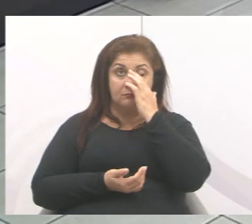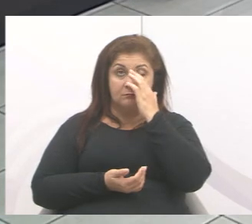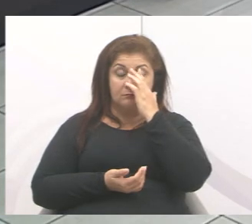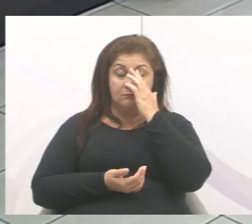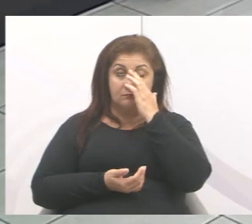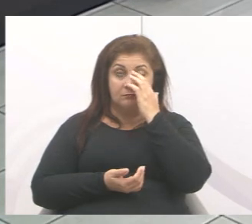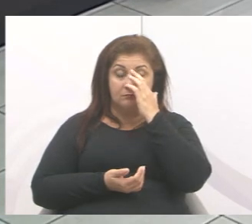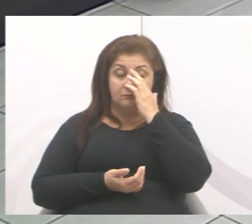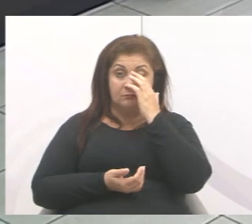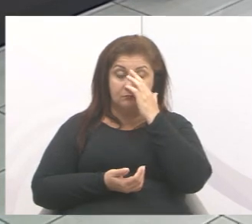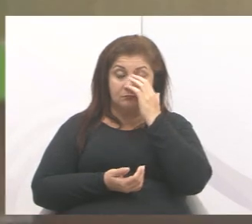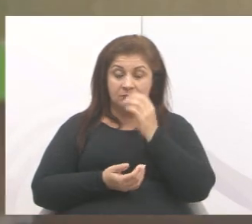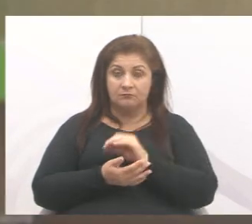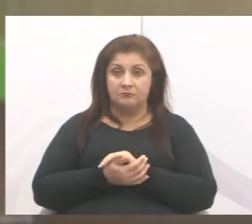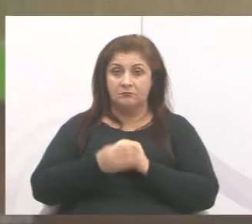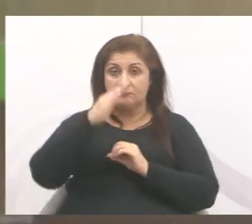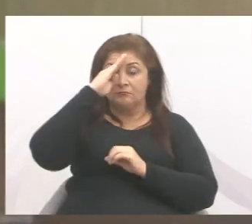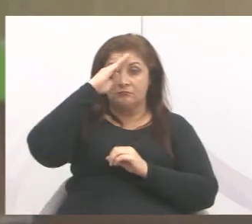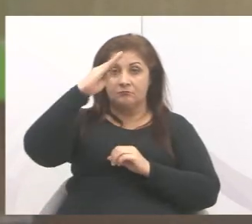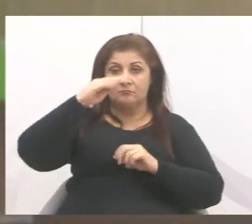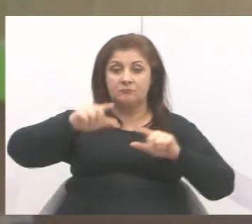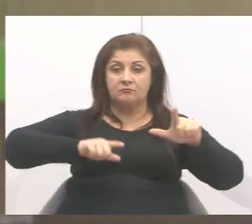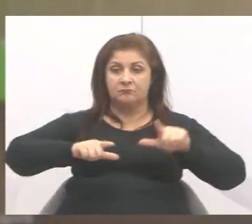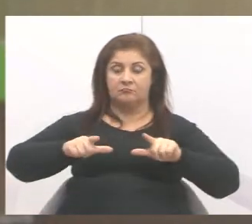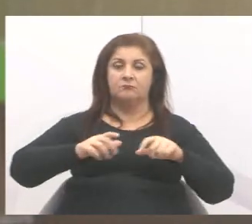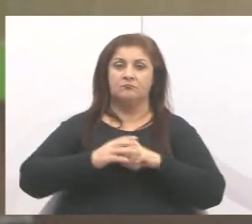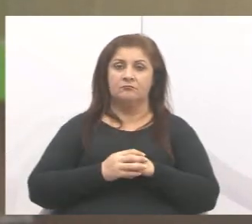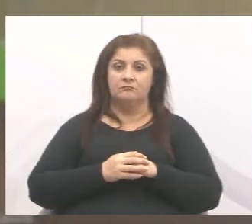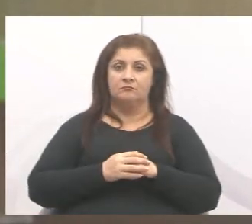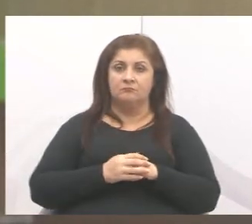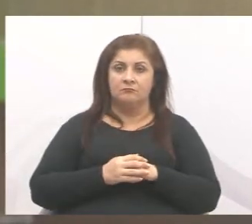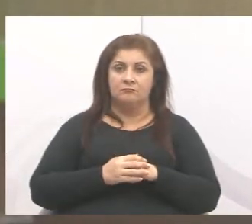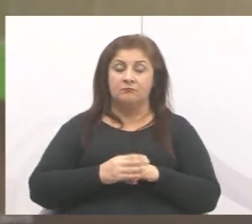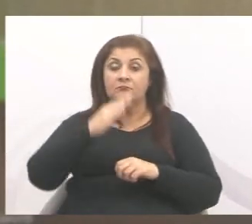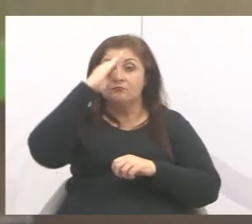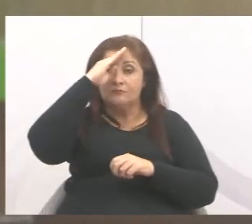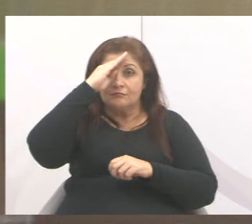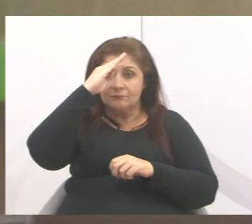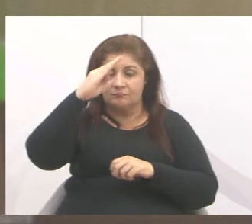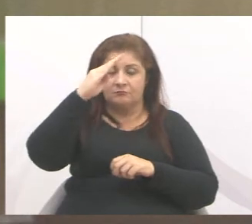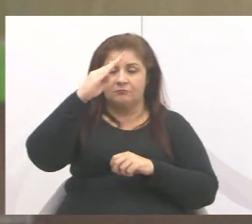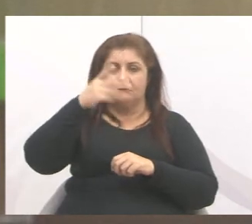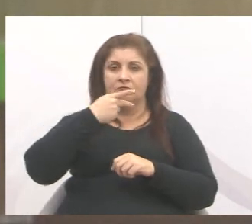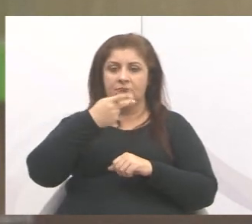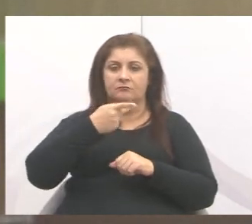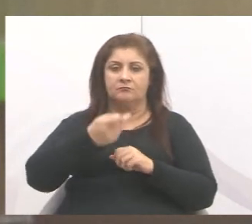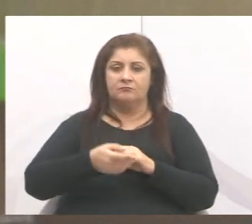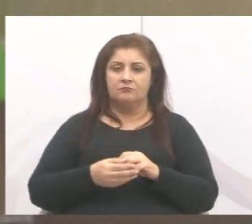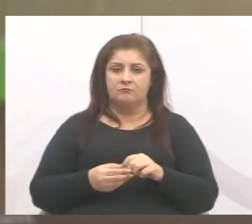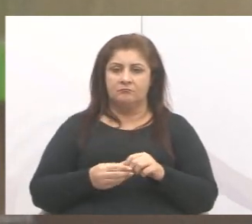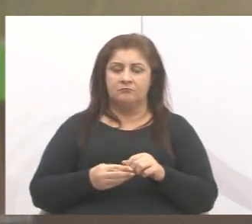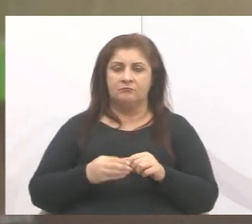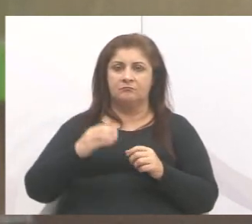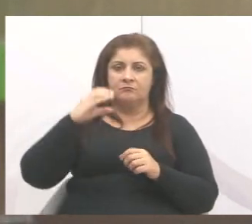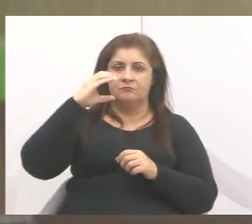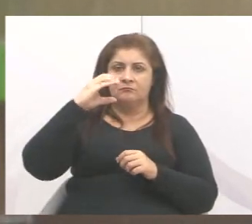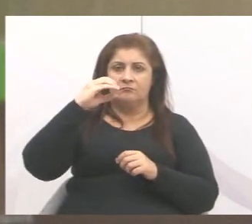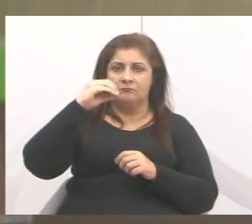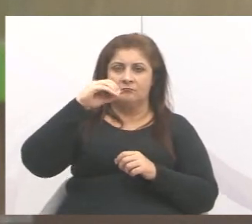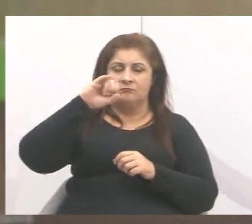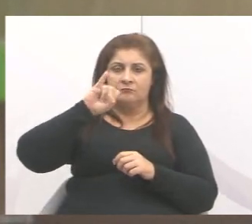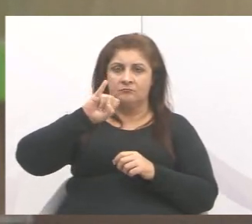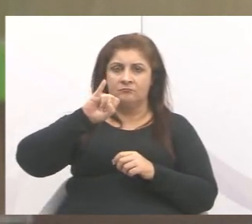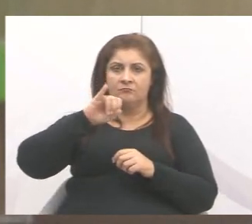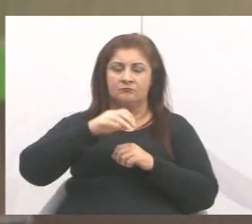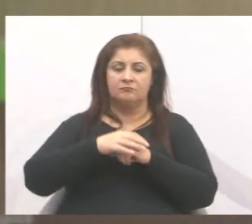isso, temos as principais ações, esse é o ponto principal que eu quero falar hoje, do COI, Centro